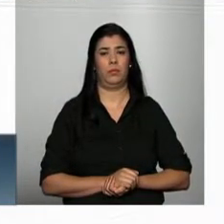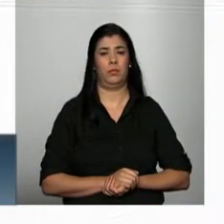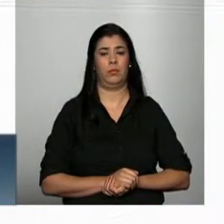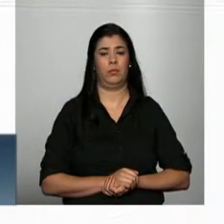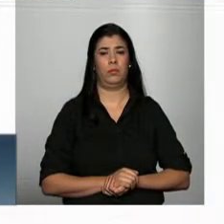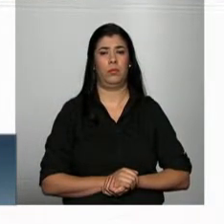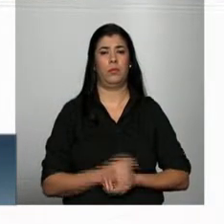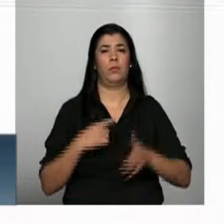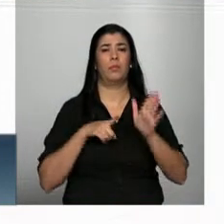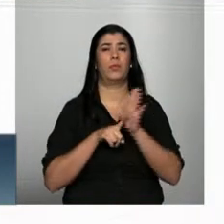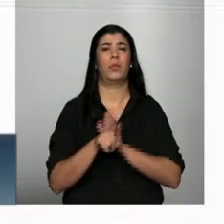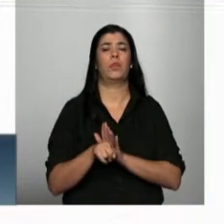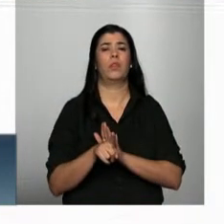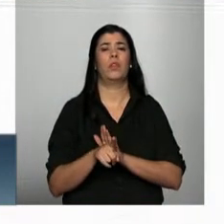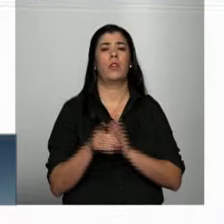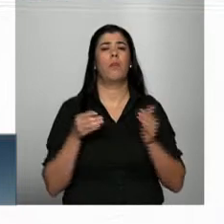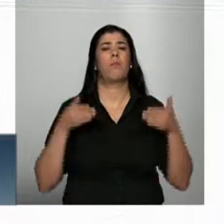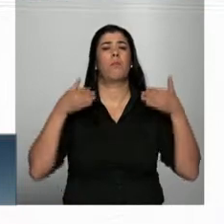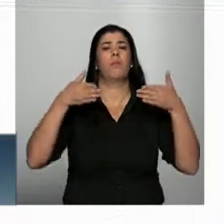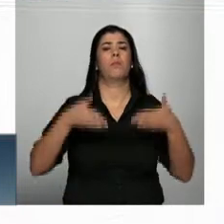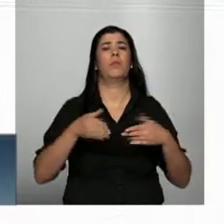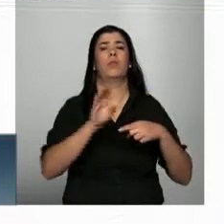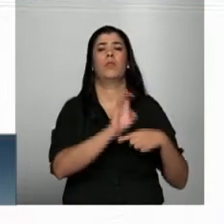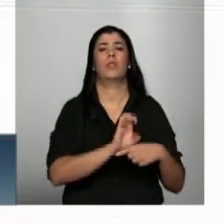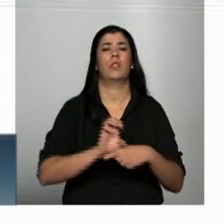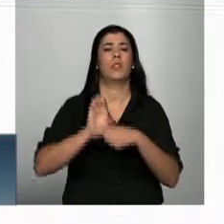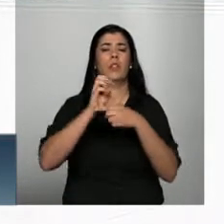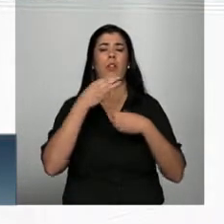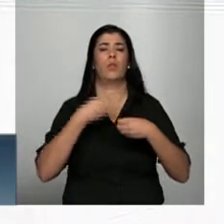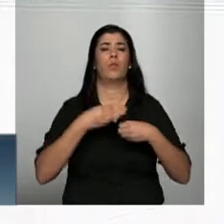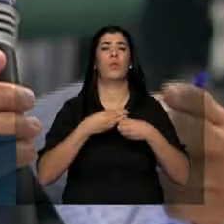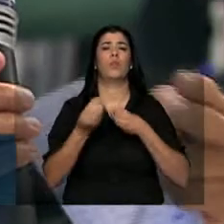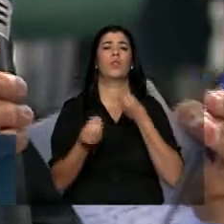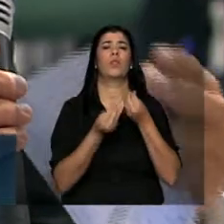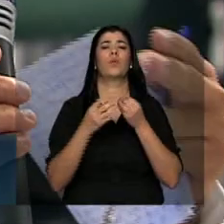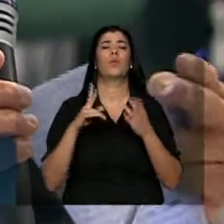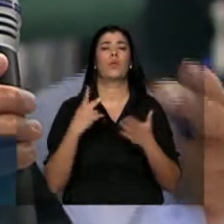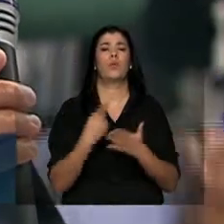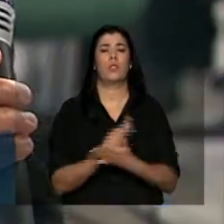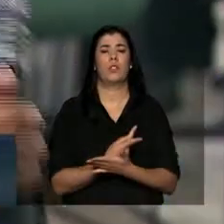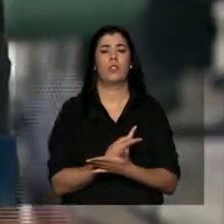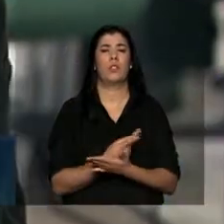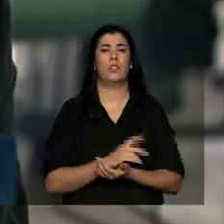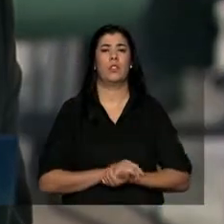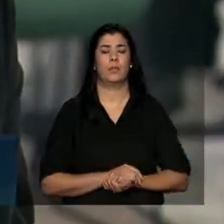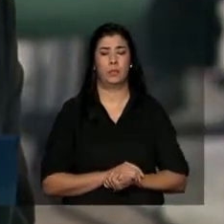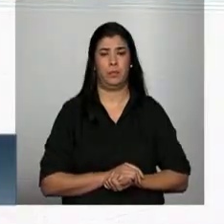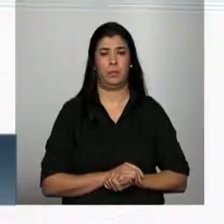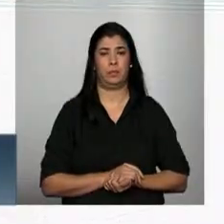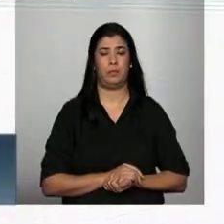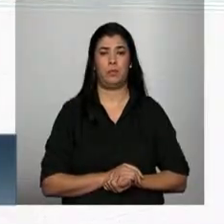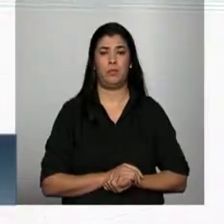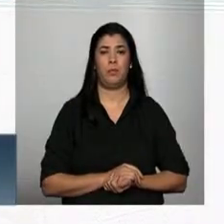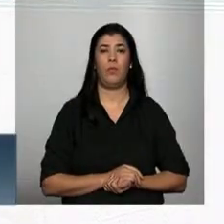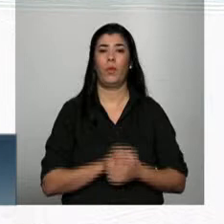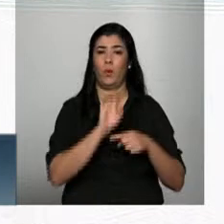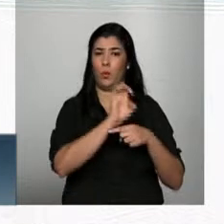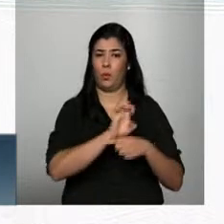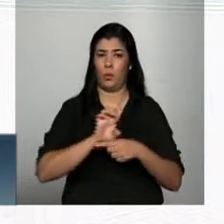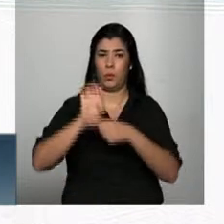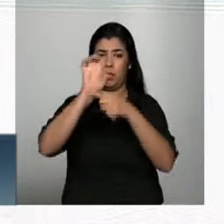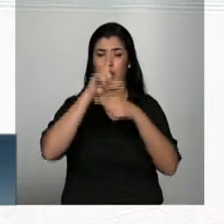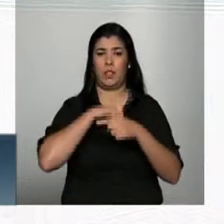Participação dos estados e dos municípios para a execução desse plano. Como é que isso vai acontecer? Os estados têm as secretarias